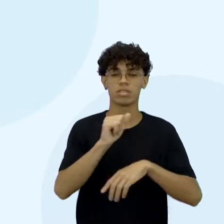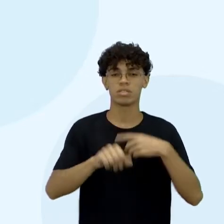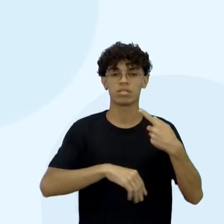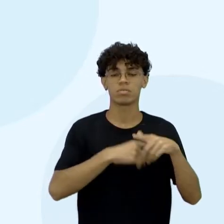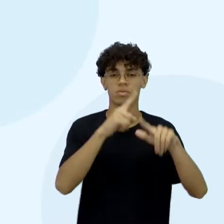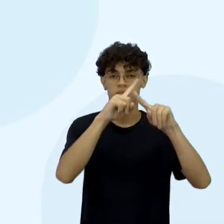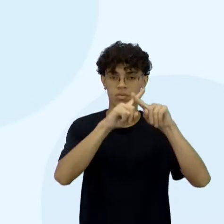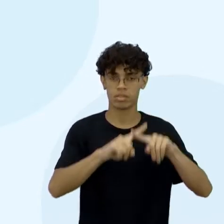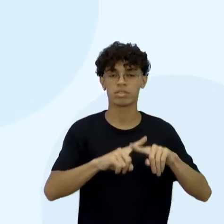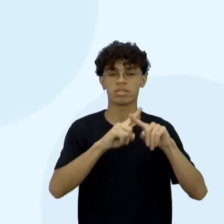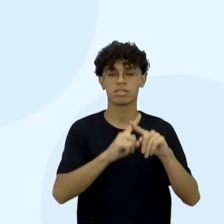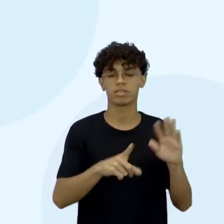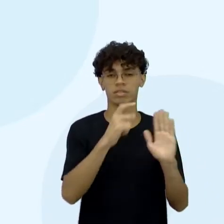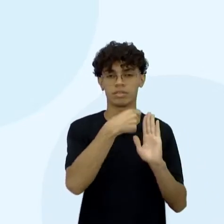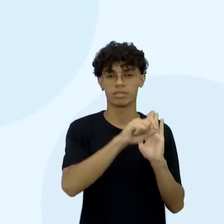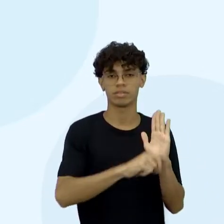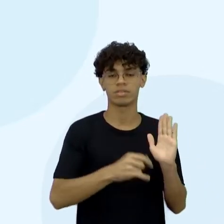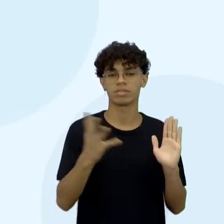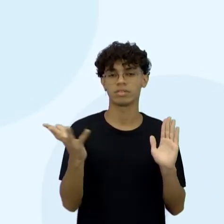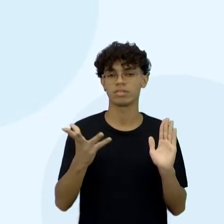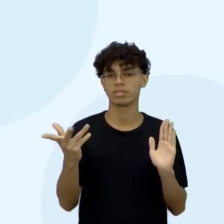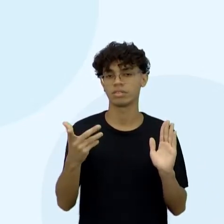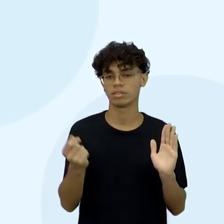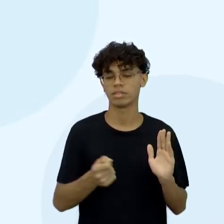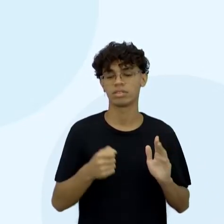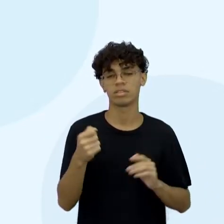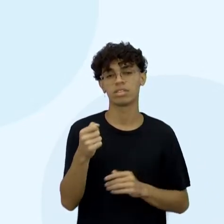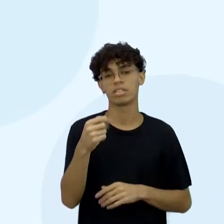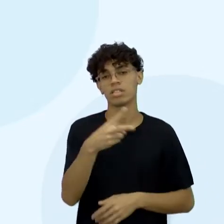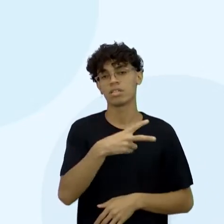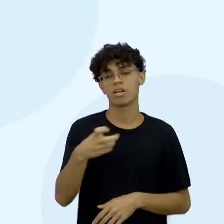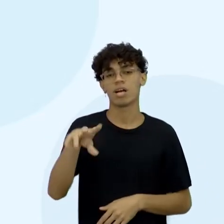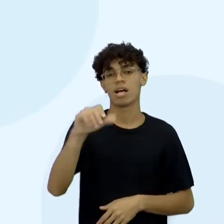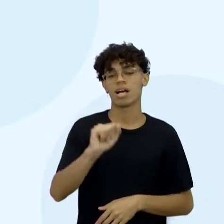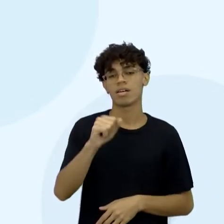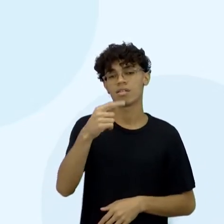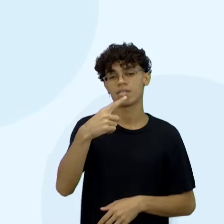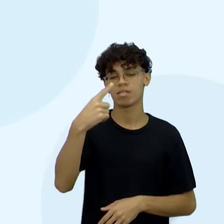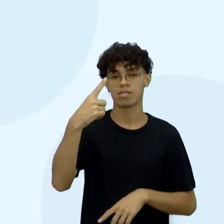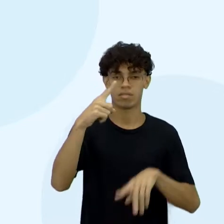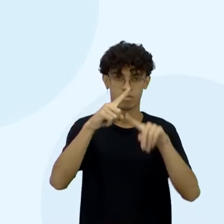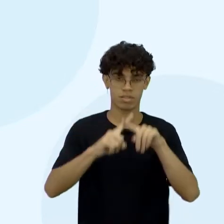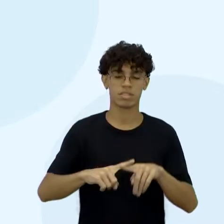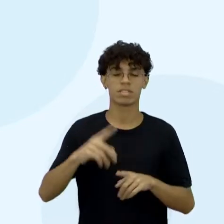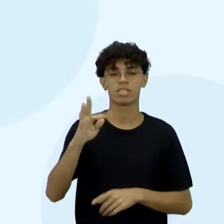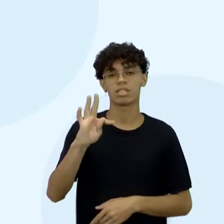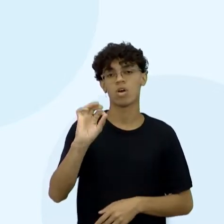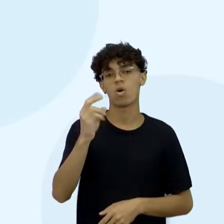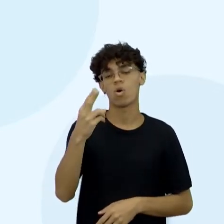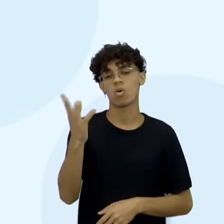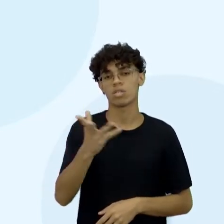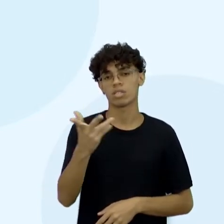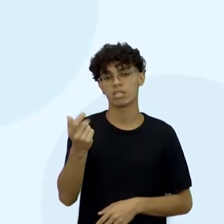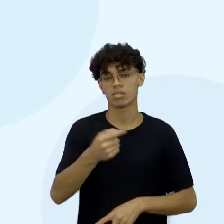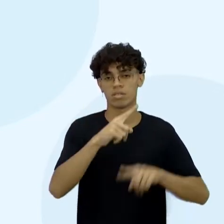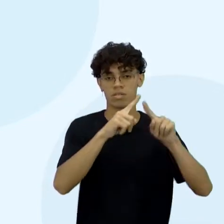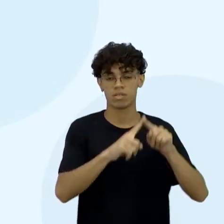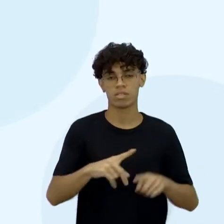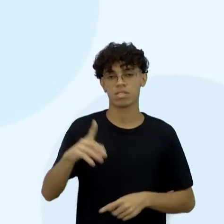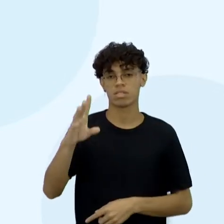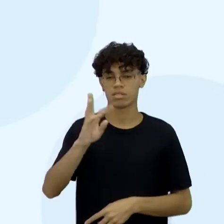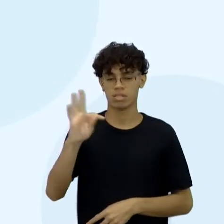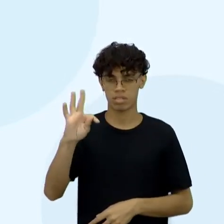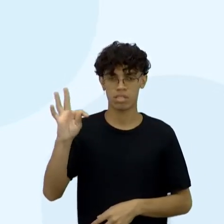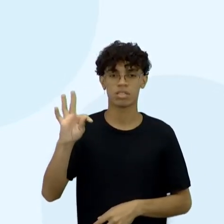gente vai escrever que a velocidade é igual a A vezes T, ou a aceleração vezes o tempo. O que eu estou querendo? Eu estou